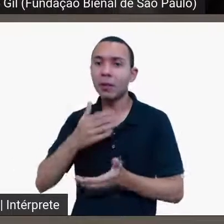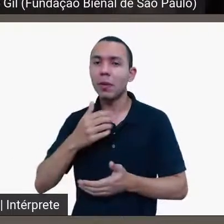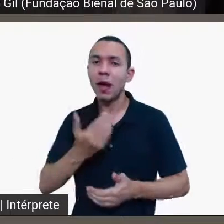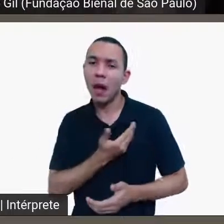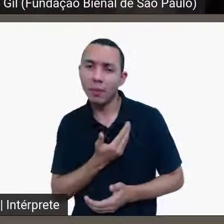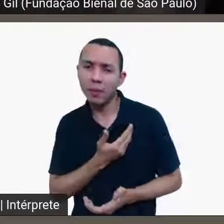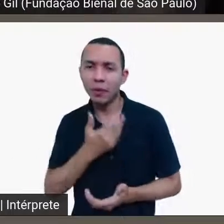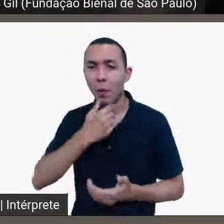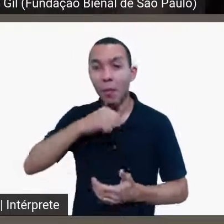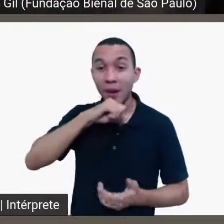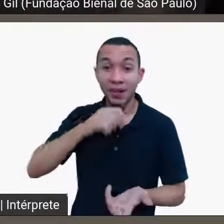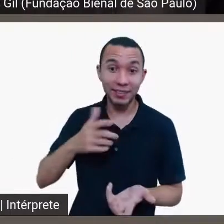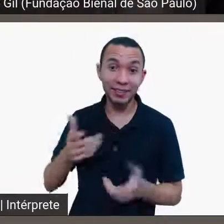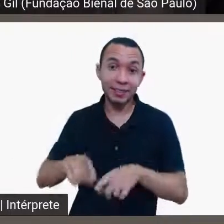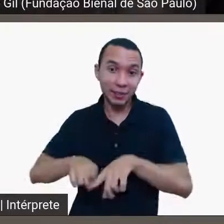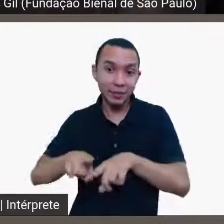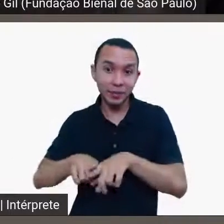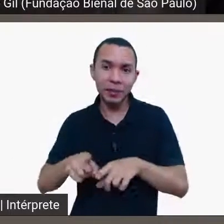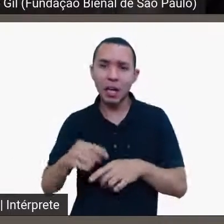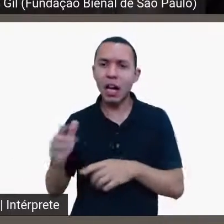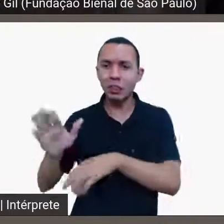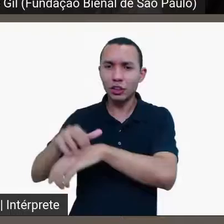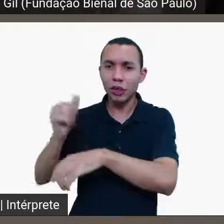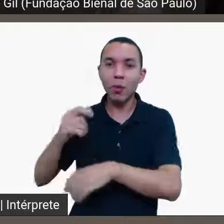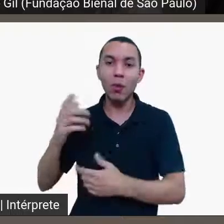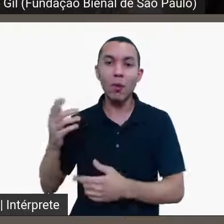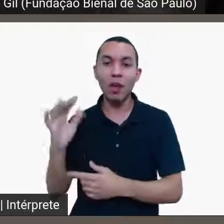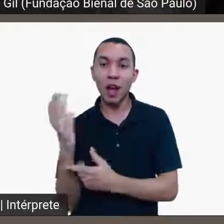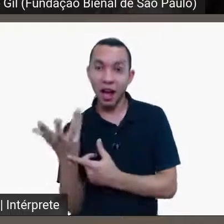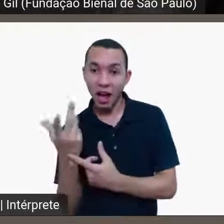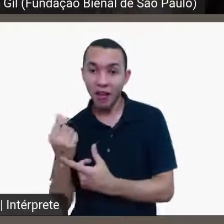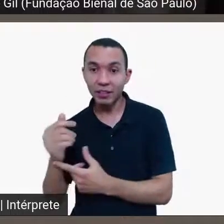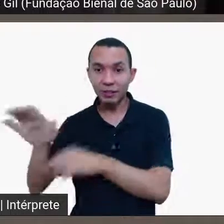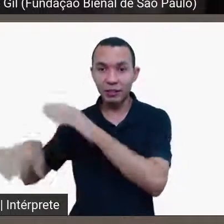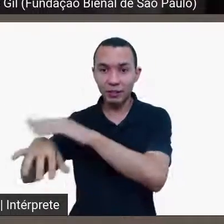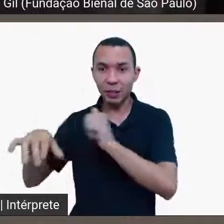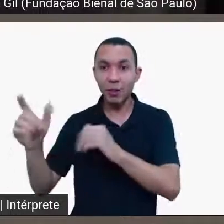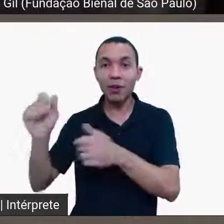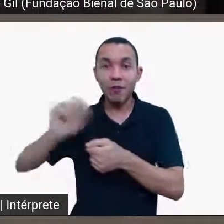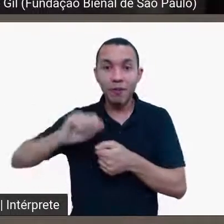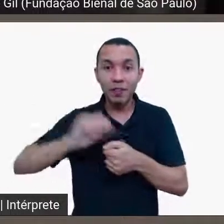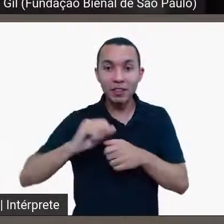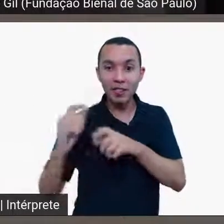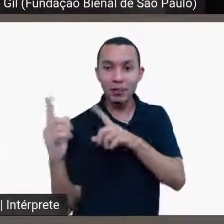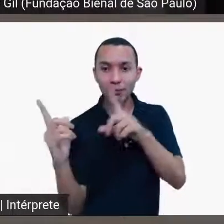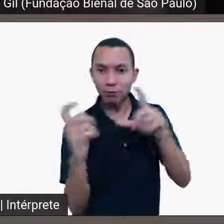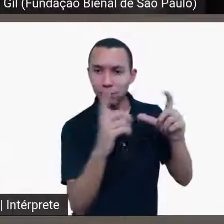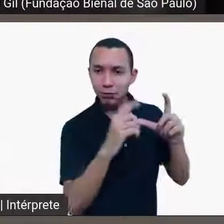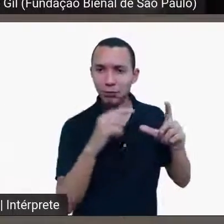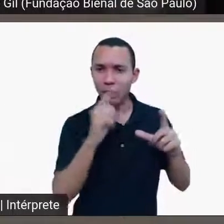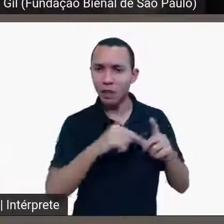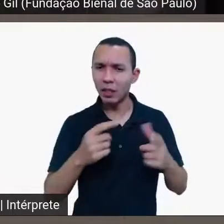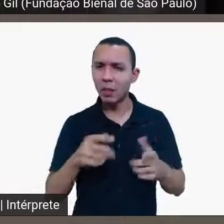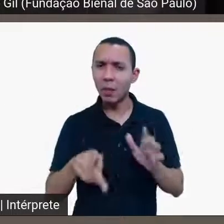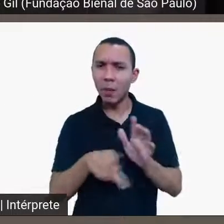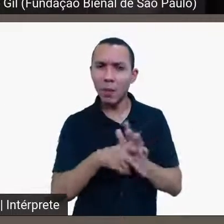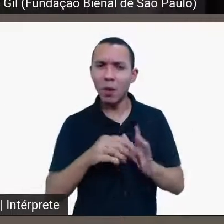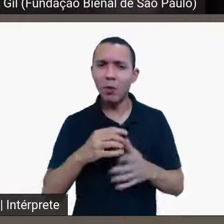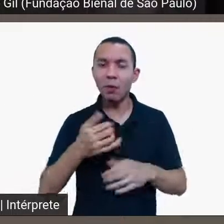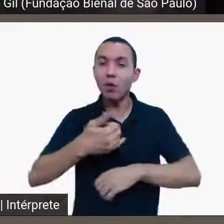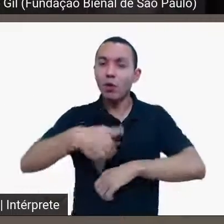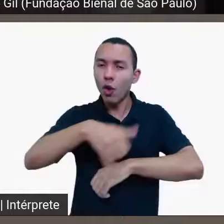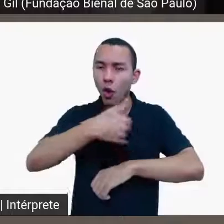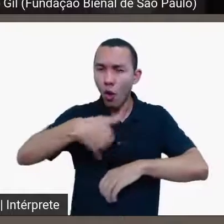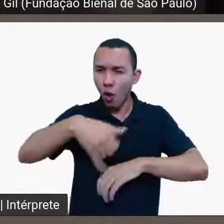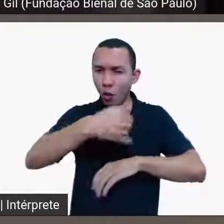e aí chamaram um artista, um pintor da Europa, para fazer uma fotografia a óleo. Além do paradoxo da fotografia a óleo, que é